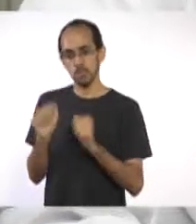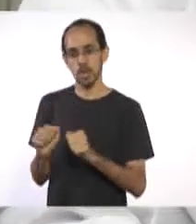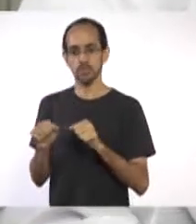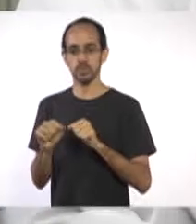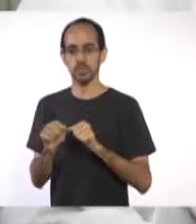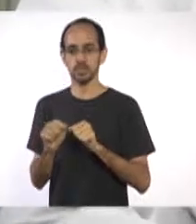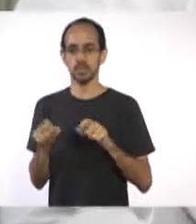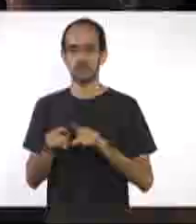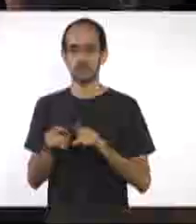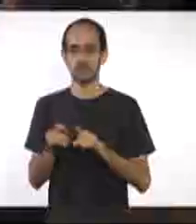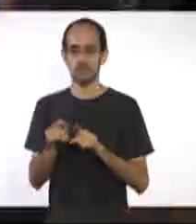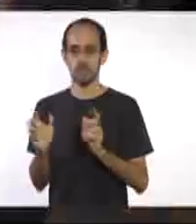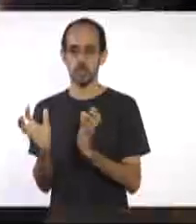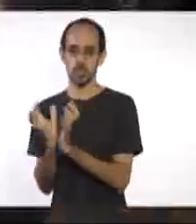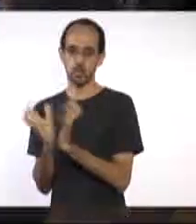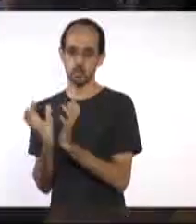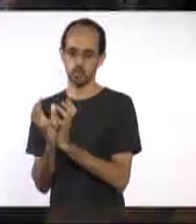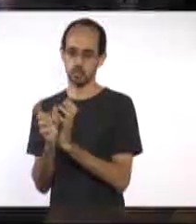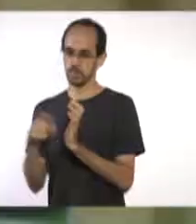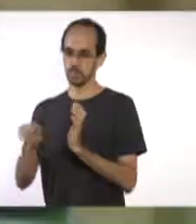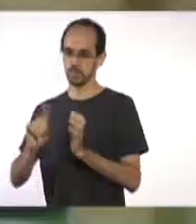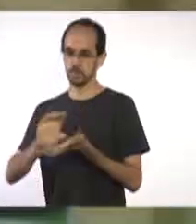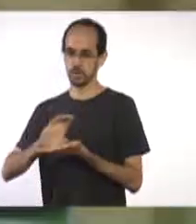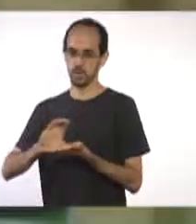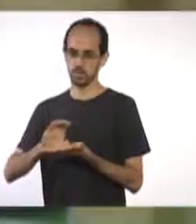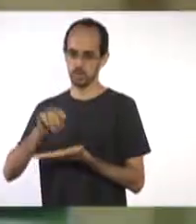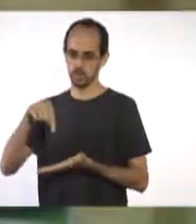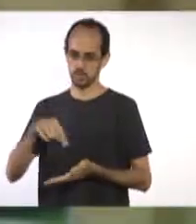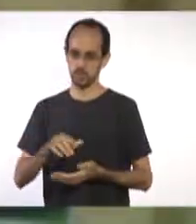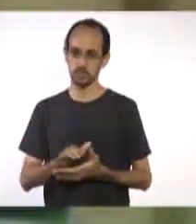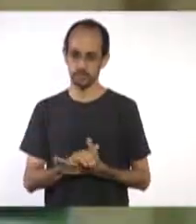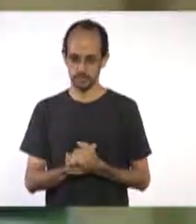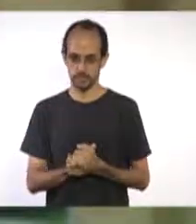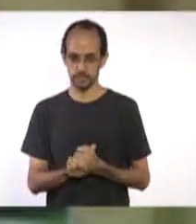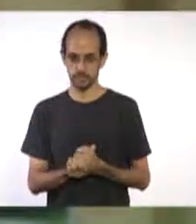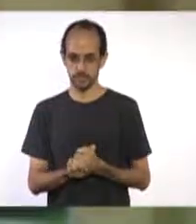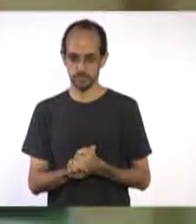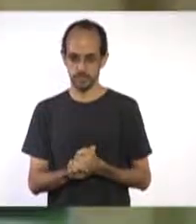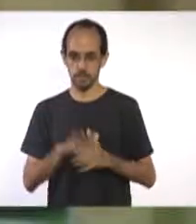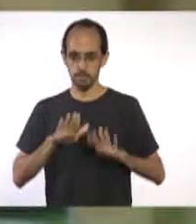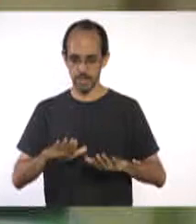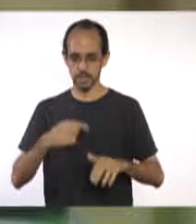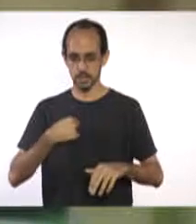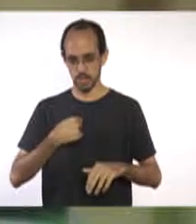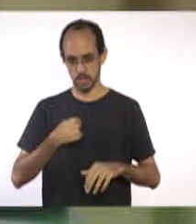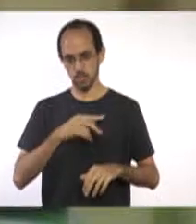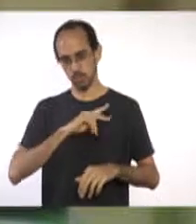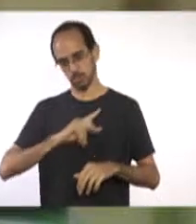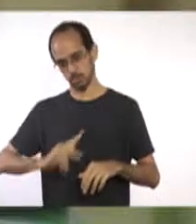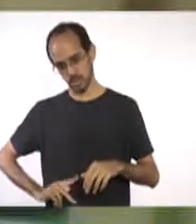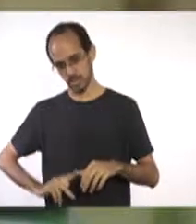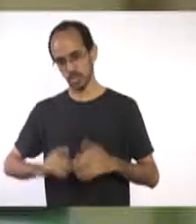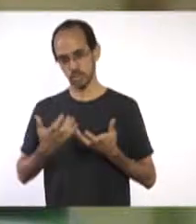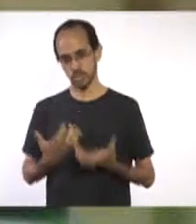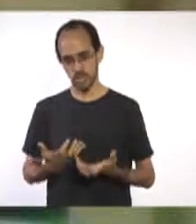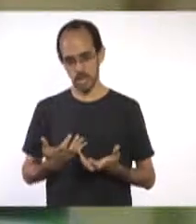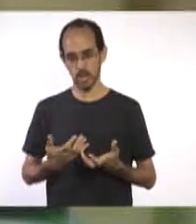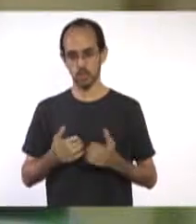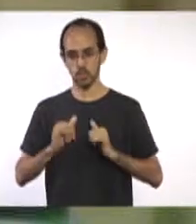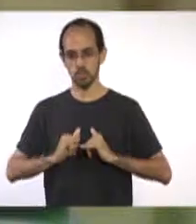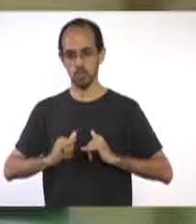ser nessa comissão. Obrigado. Perfeitamente. Mas quis eu, como presidente, publicar no Diário